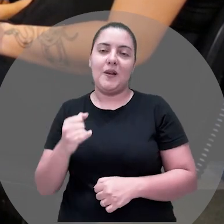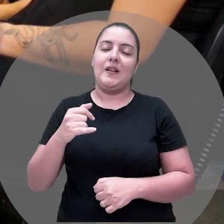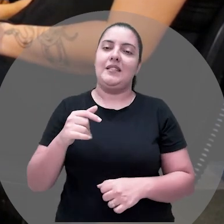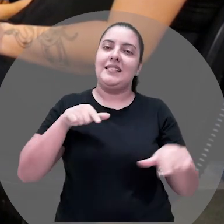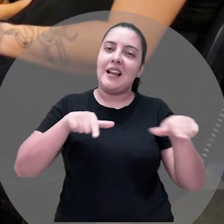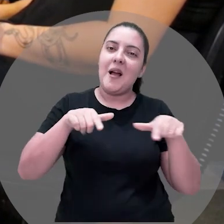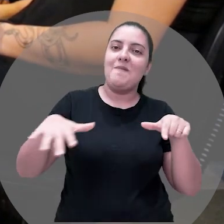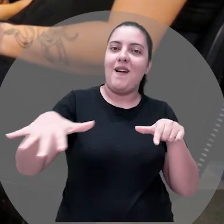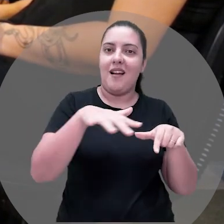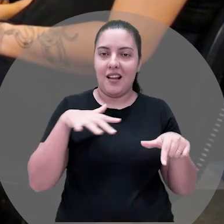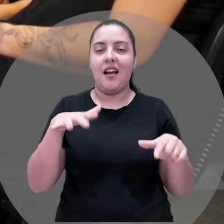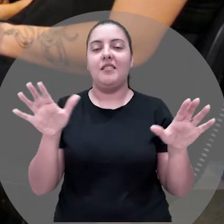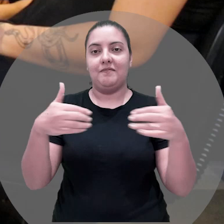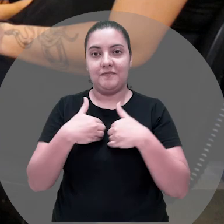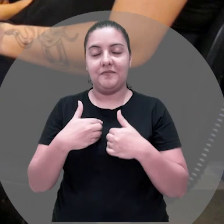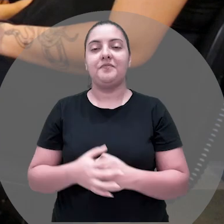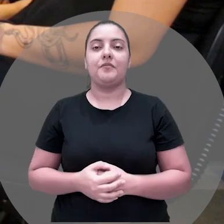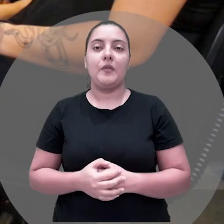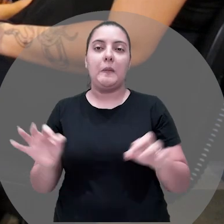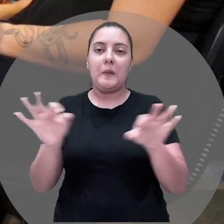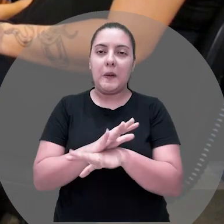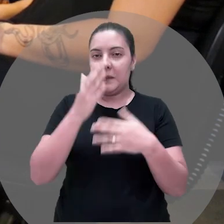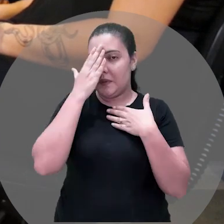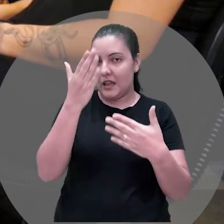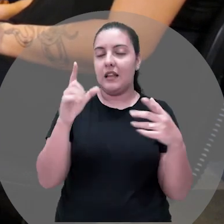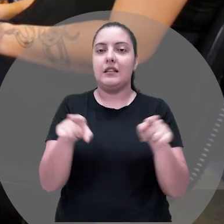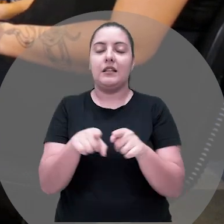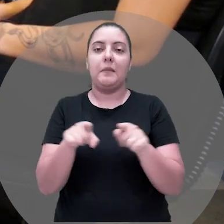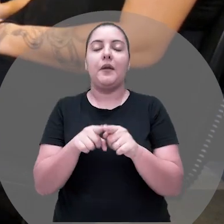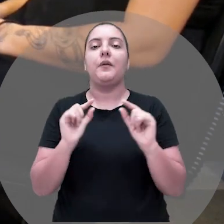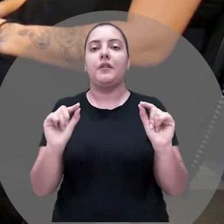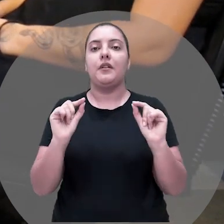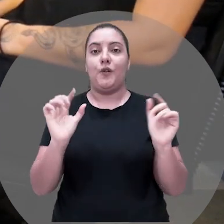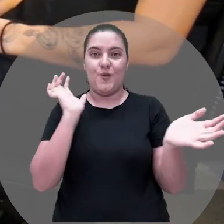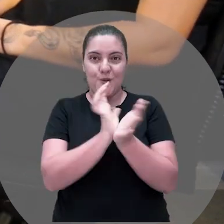e é isso gratidão agradecer também aí a nossa equipe